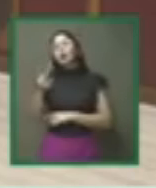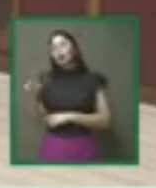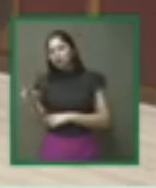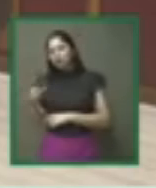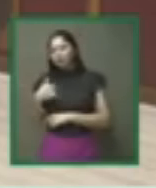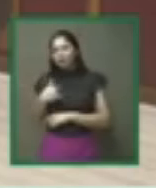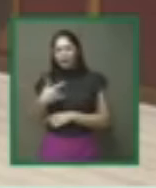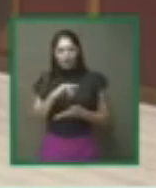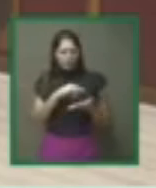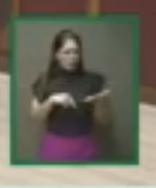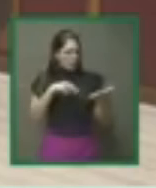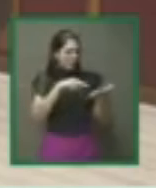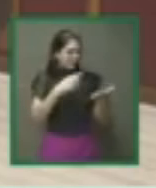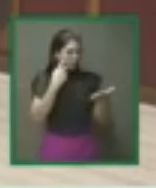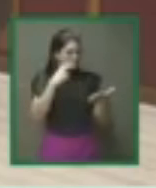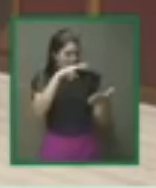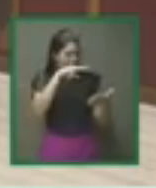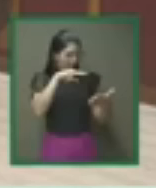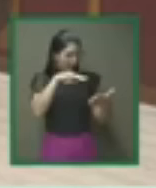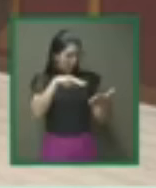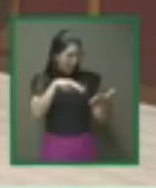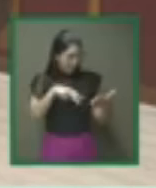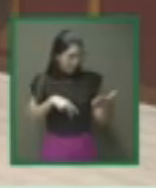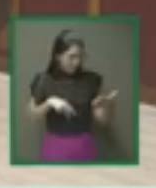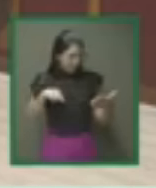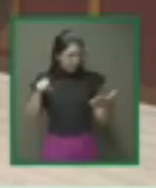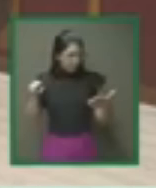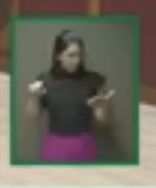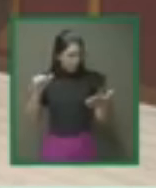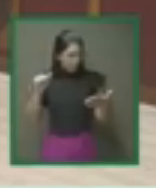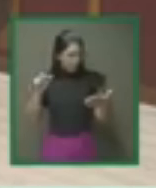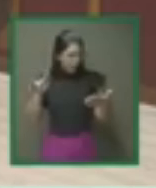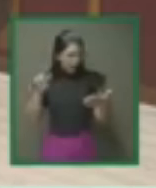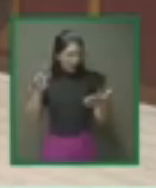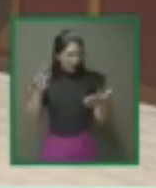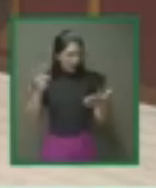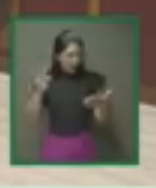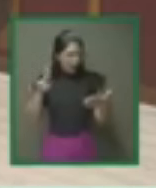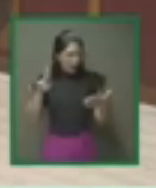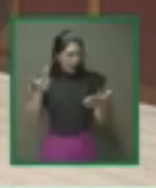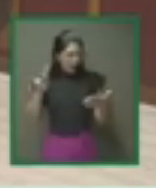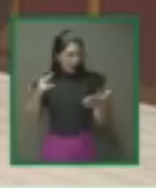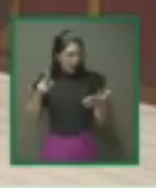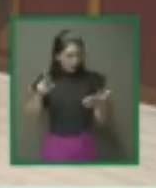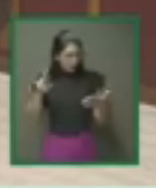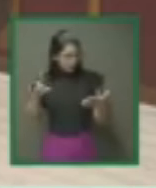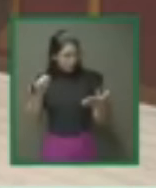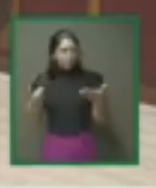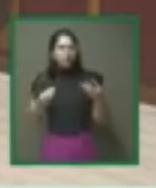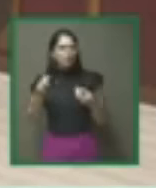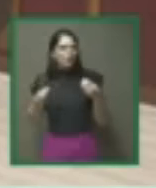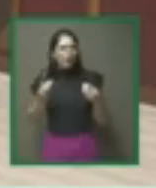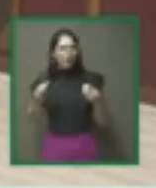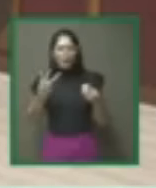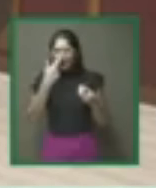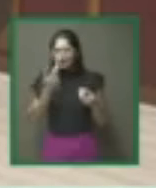que eu tive acesso, o Arthur dizia para o Helder que usava o nome do Helder comigo para me